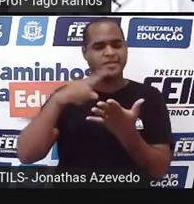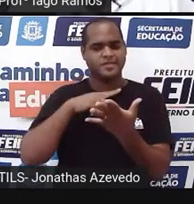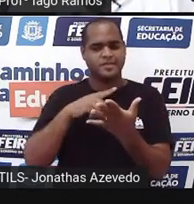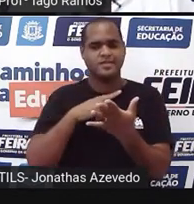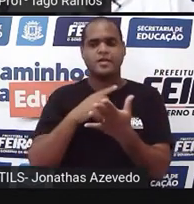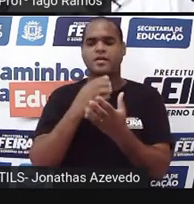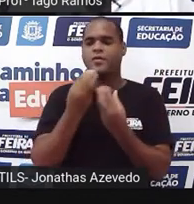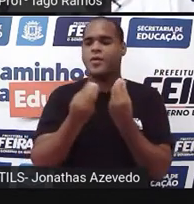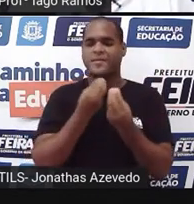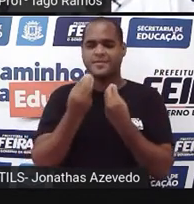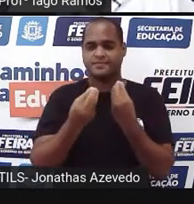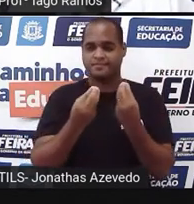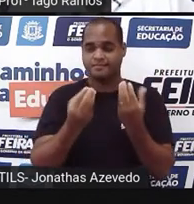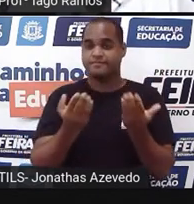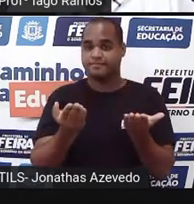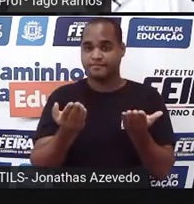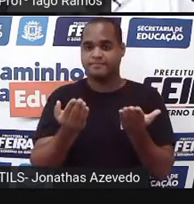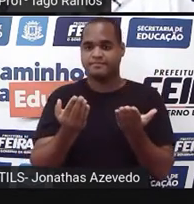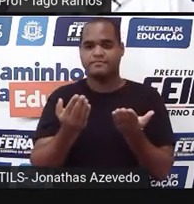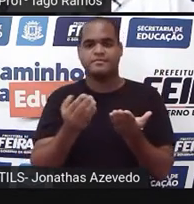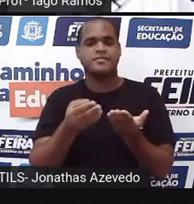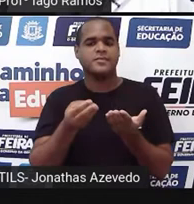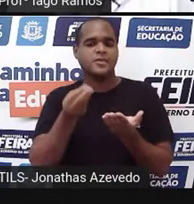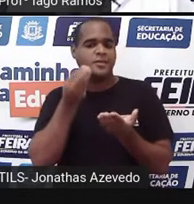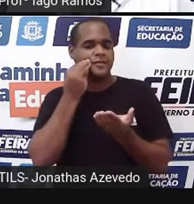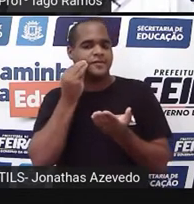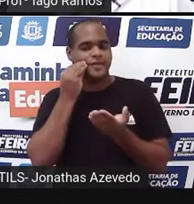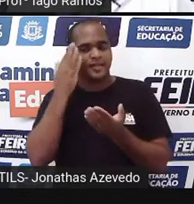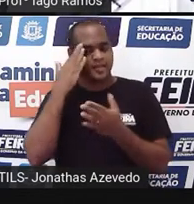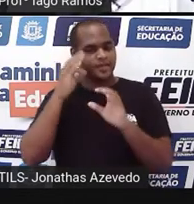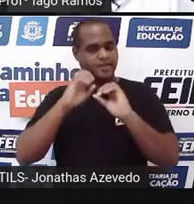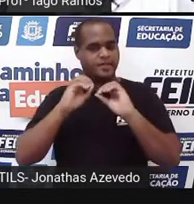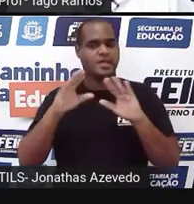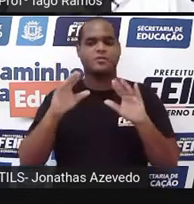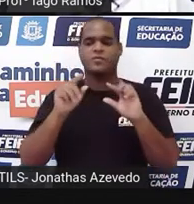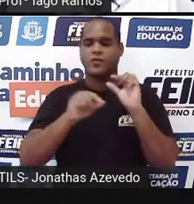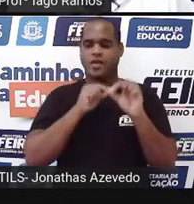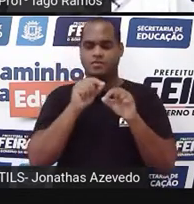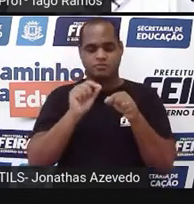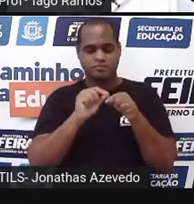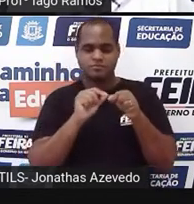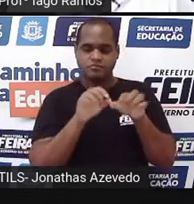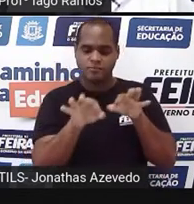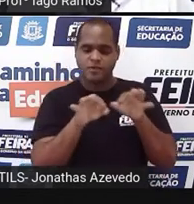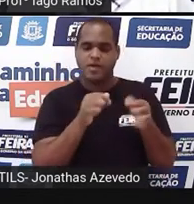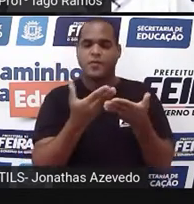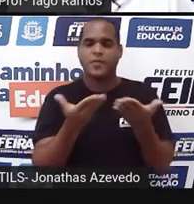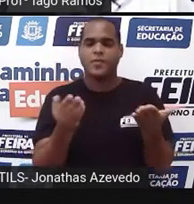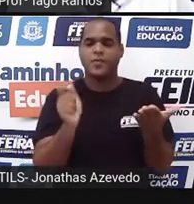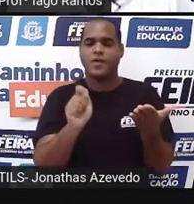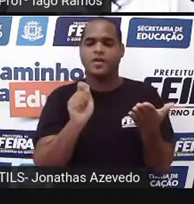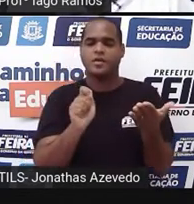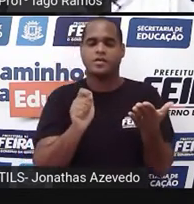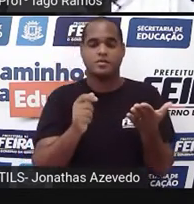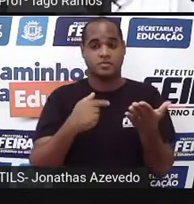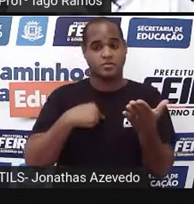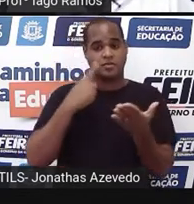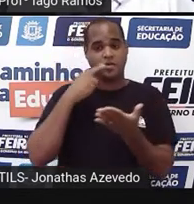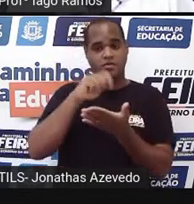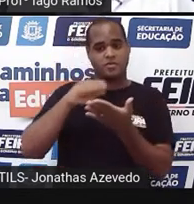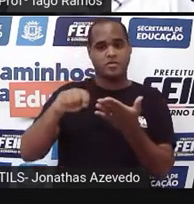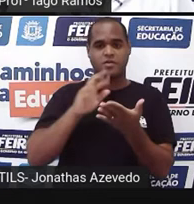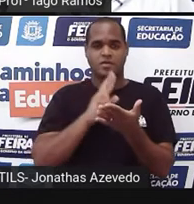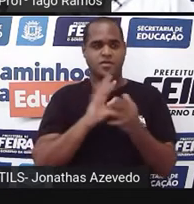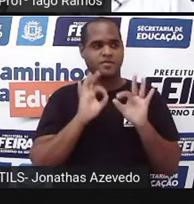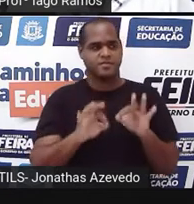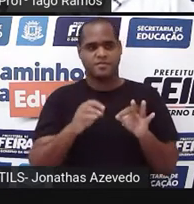gente faz anotação né tentando já interpretar o que é que a gente vai fazer bom Então olha só o que é que eu anotei